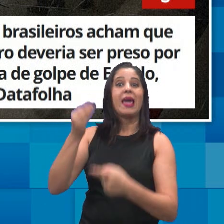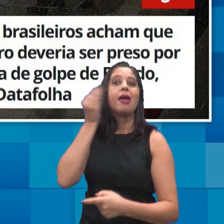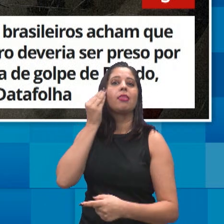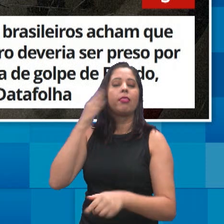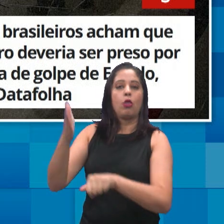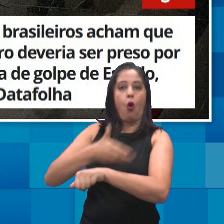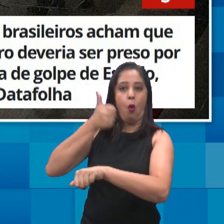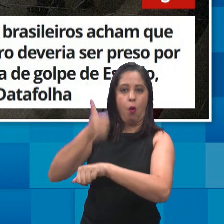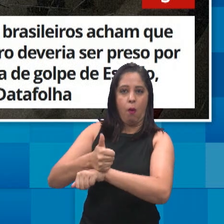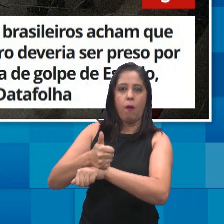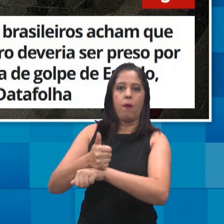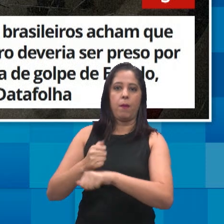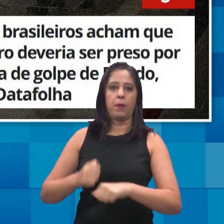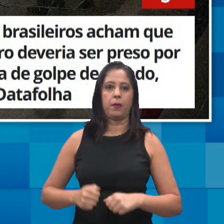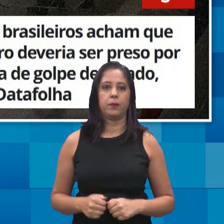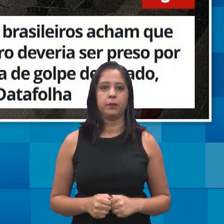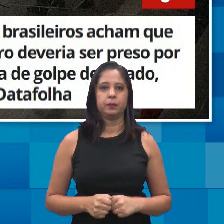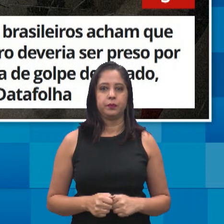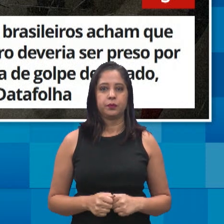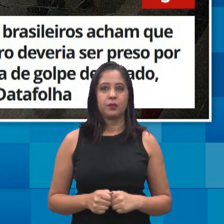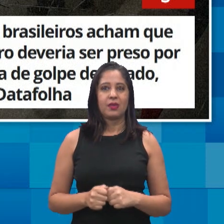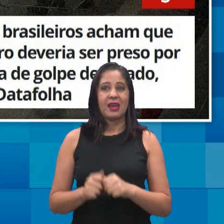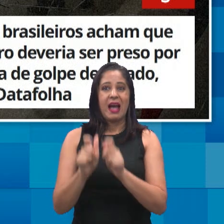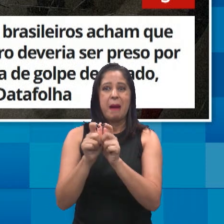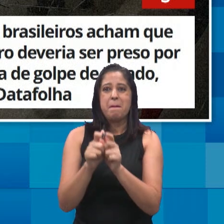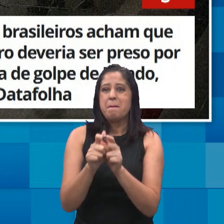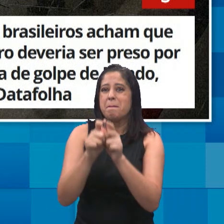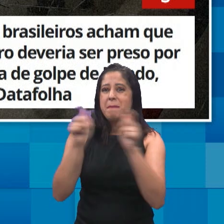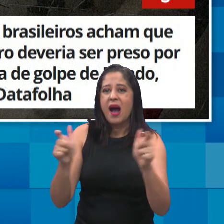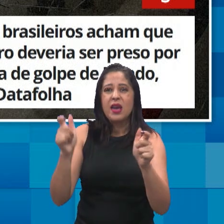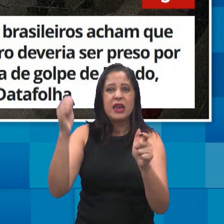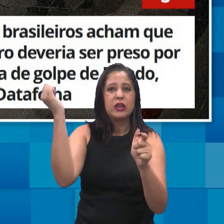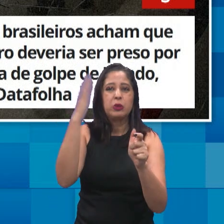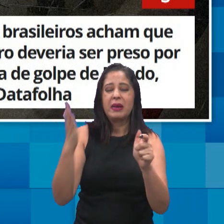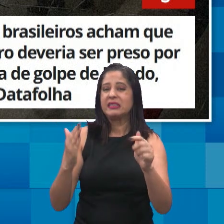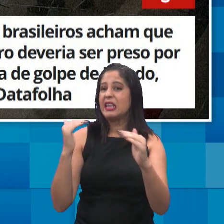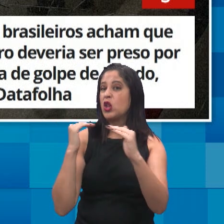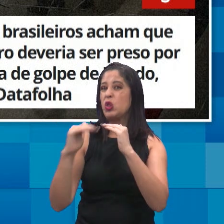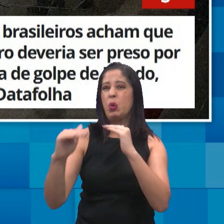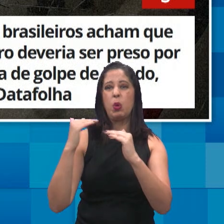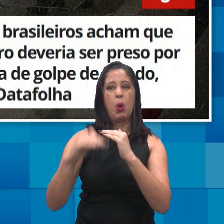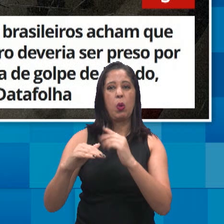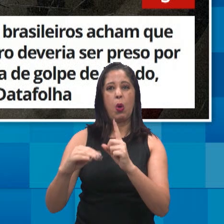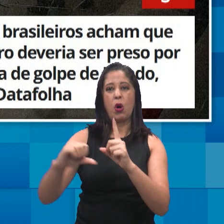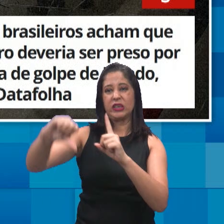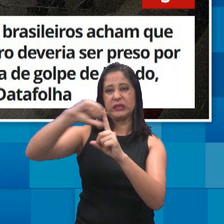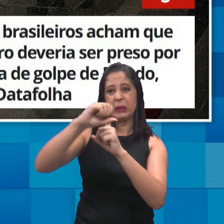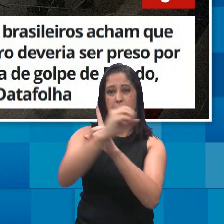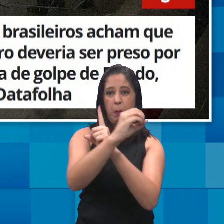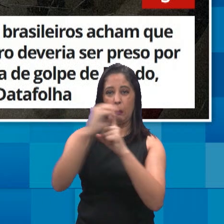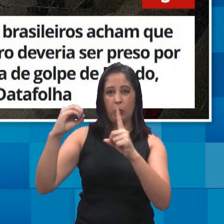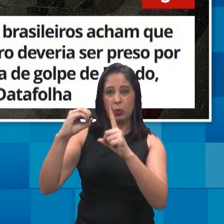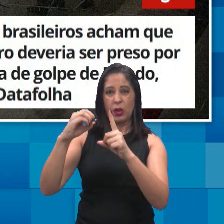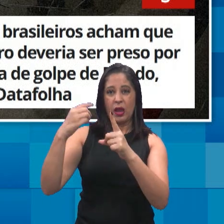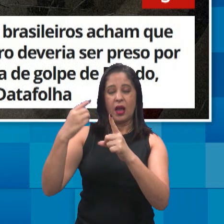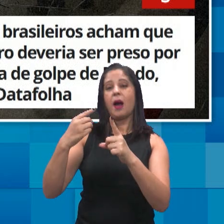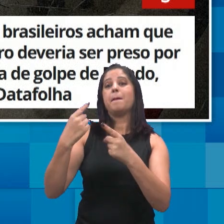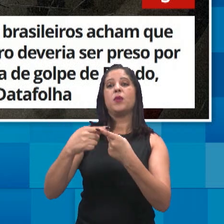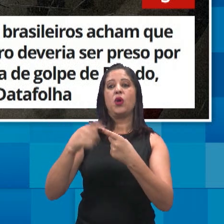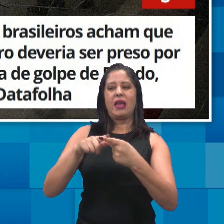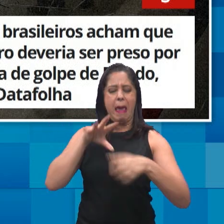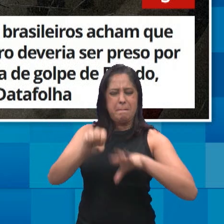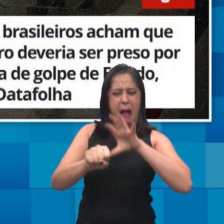golpe. A maioria dos brasileiros é contra a anistia aos envolvidos nos